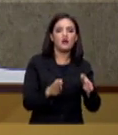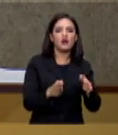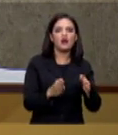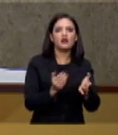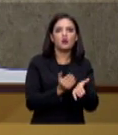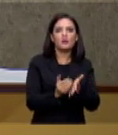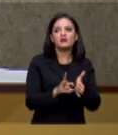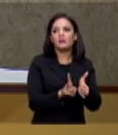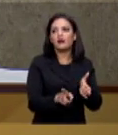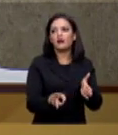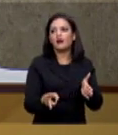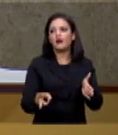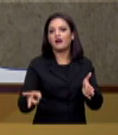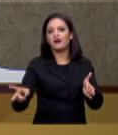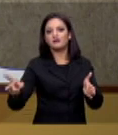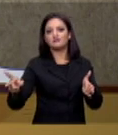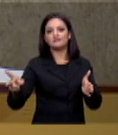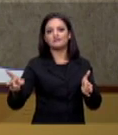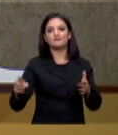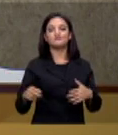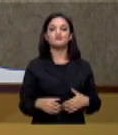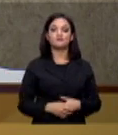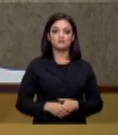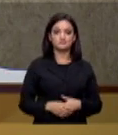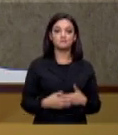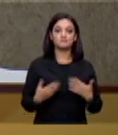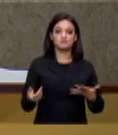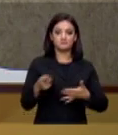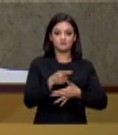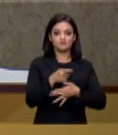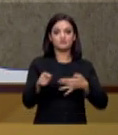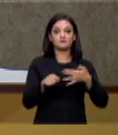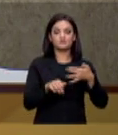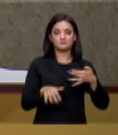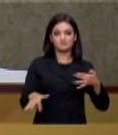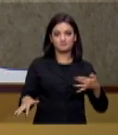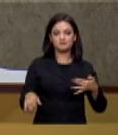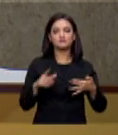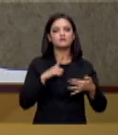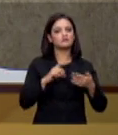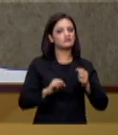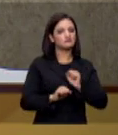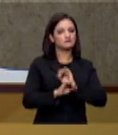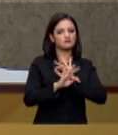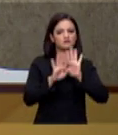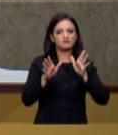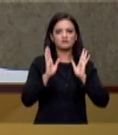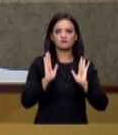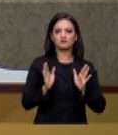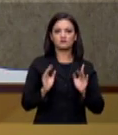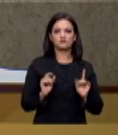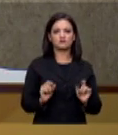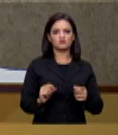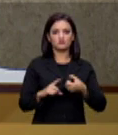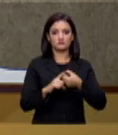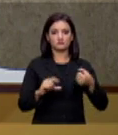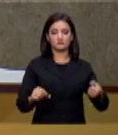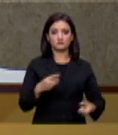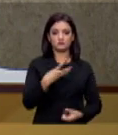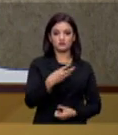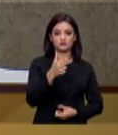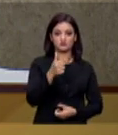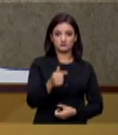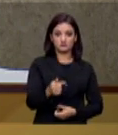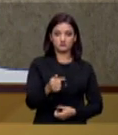em permanentes. A nossa jurisprudência é clara no sentido de que o artigo